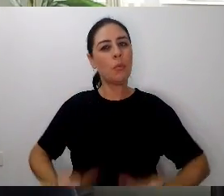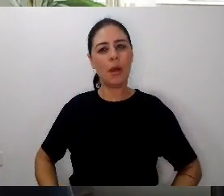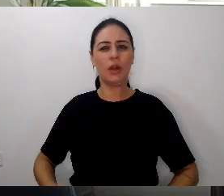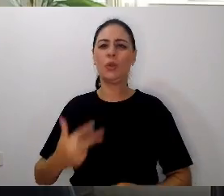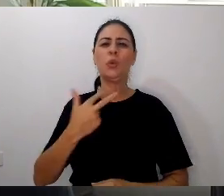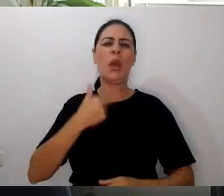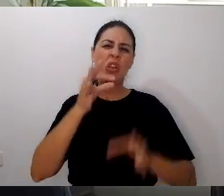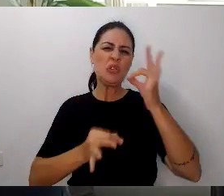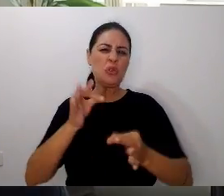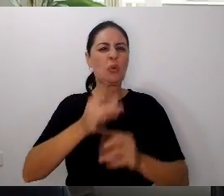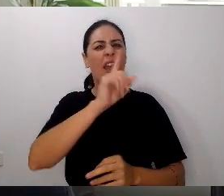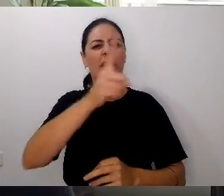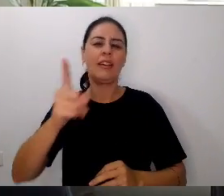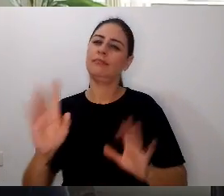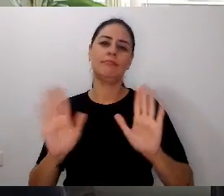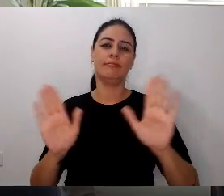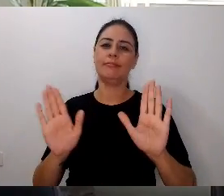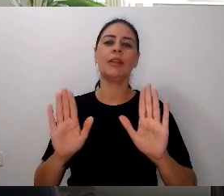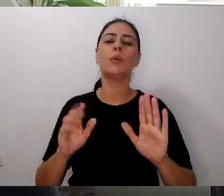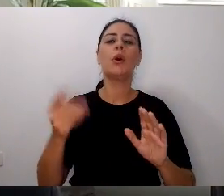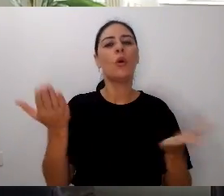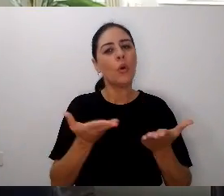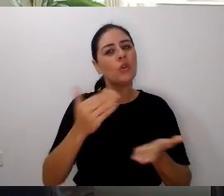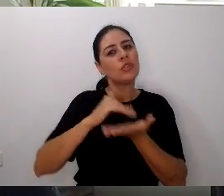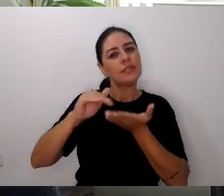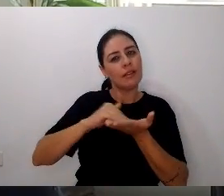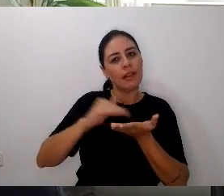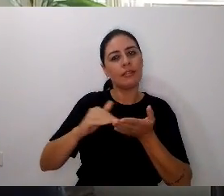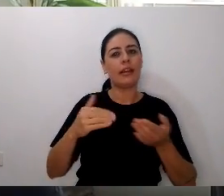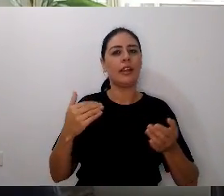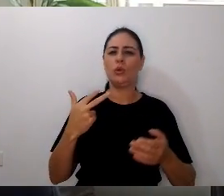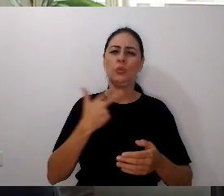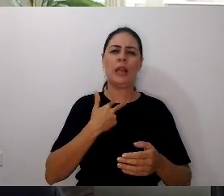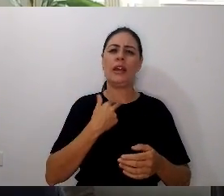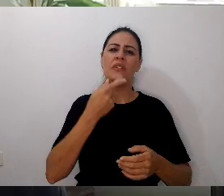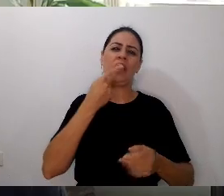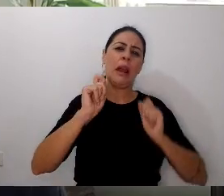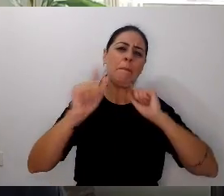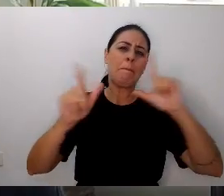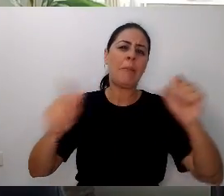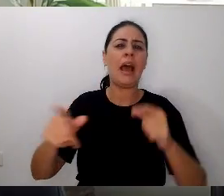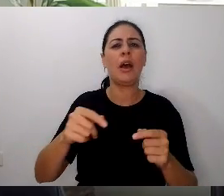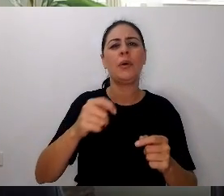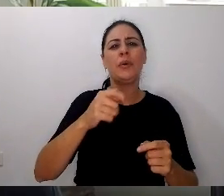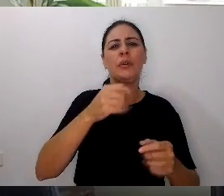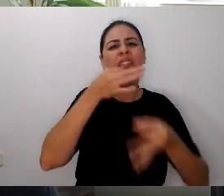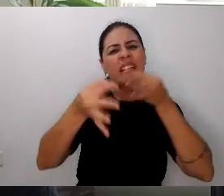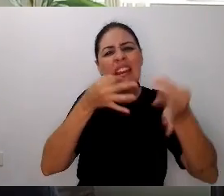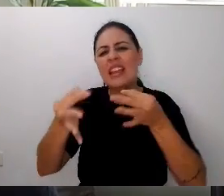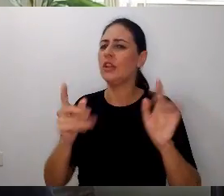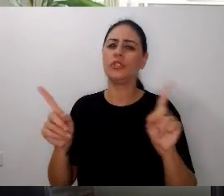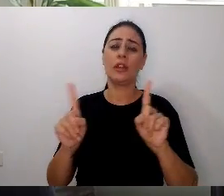porque hoje a secretaria ou qualquer outro profissional, a gente não está aqui para apontar dedos ou para criticar a atuação de ninguém, mas sim